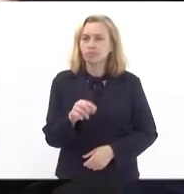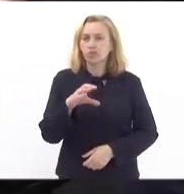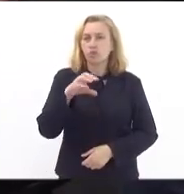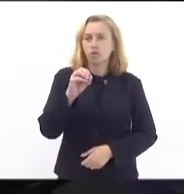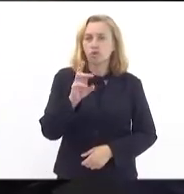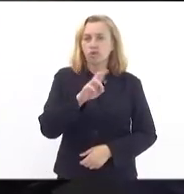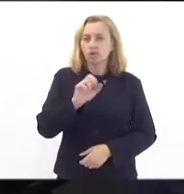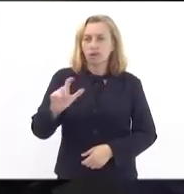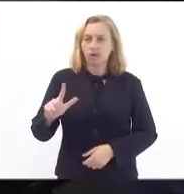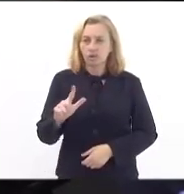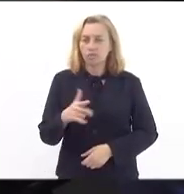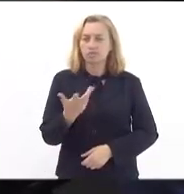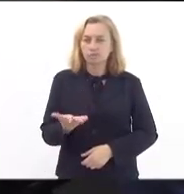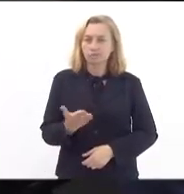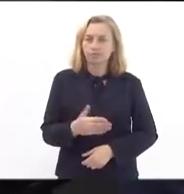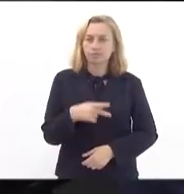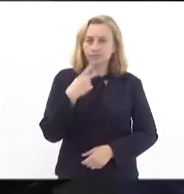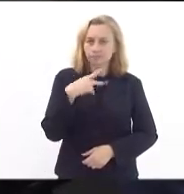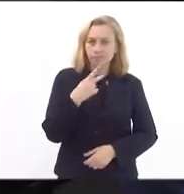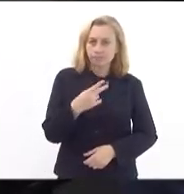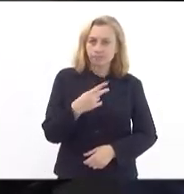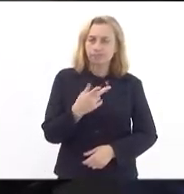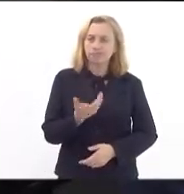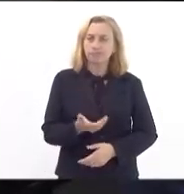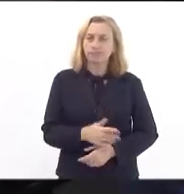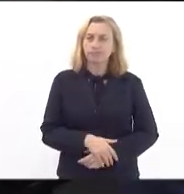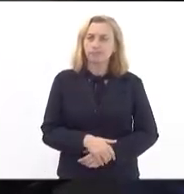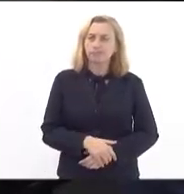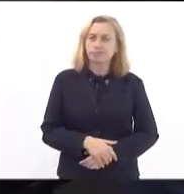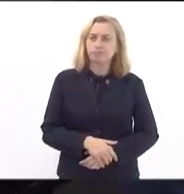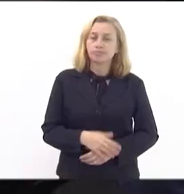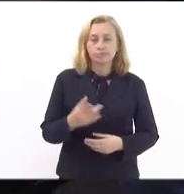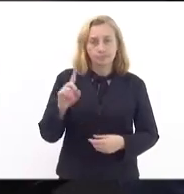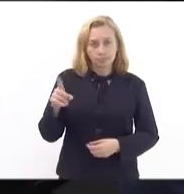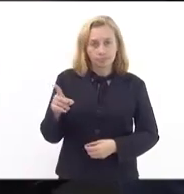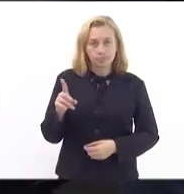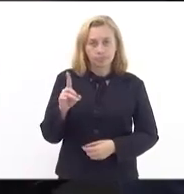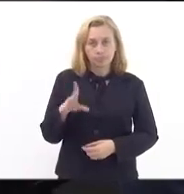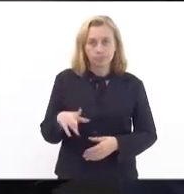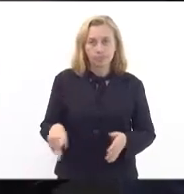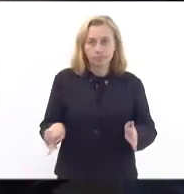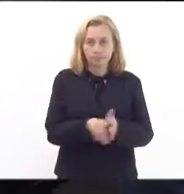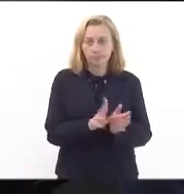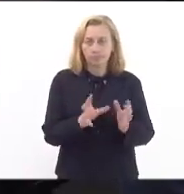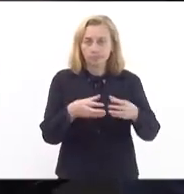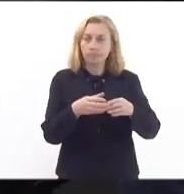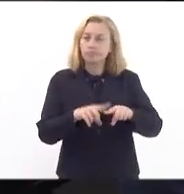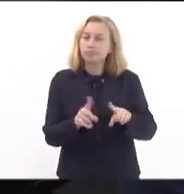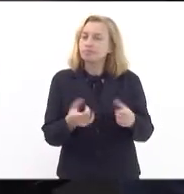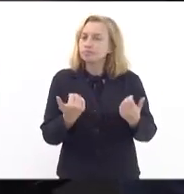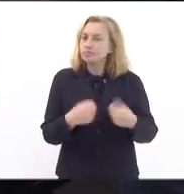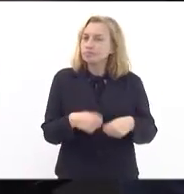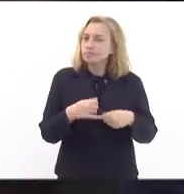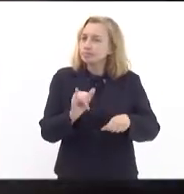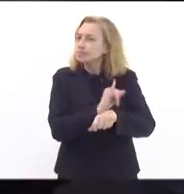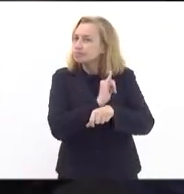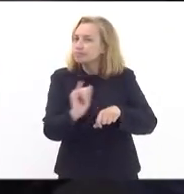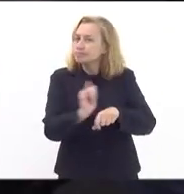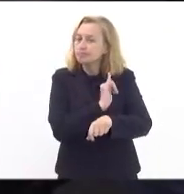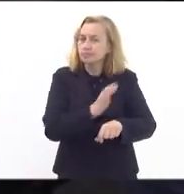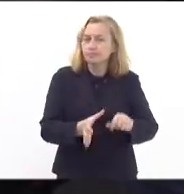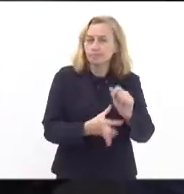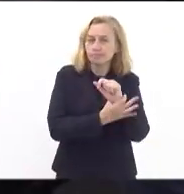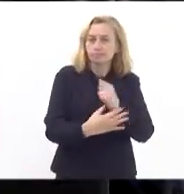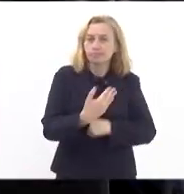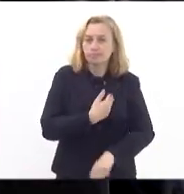lobasso que tá fazendo essas achar a gente só é um componente disso mas preciso na estratégia de Segurança